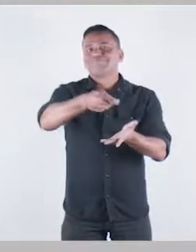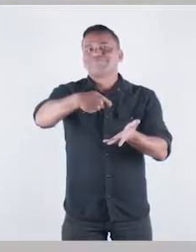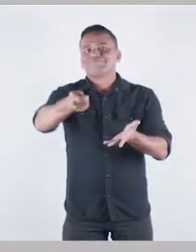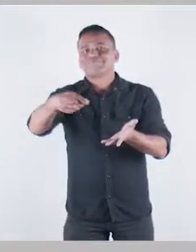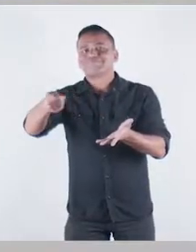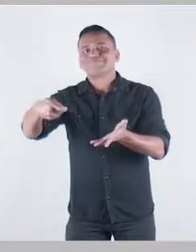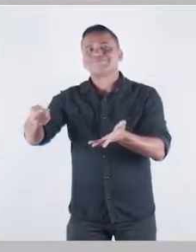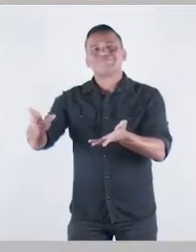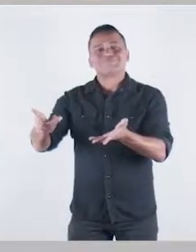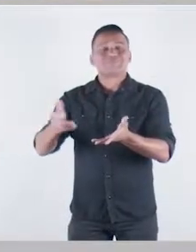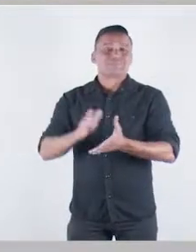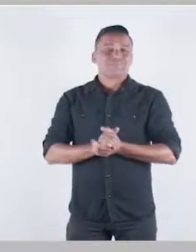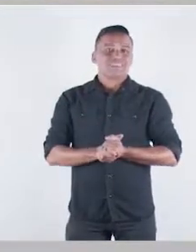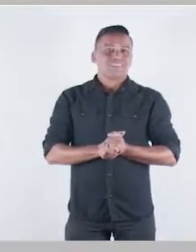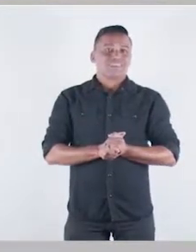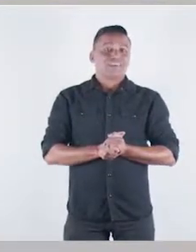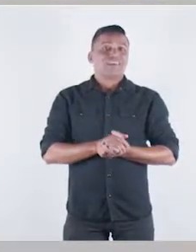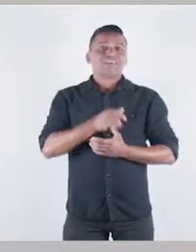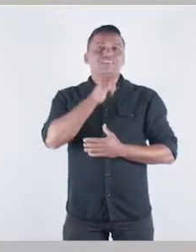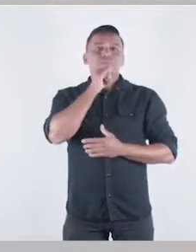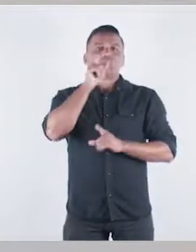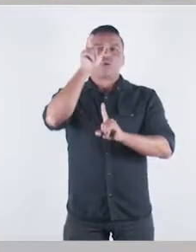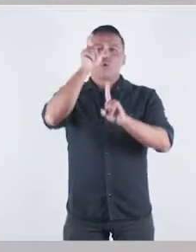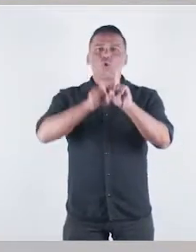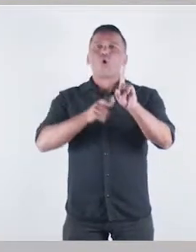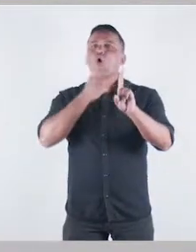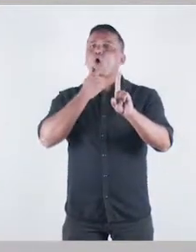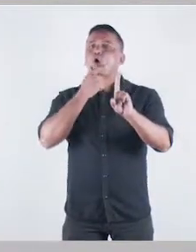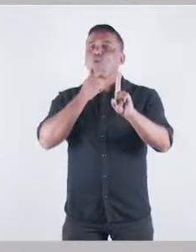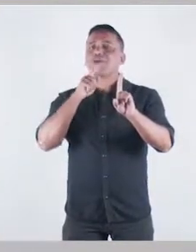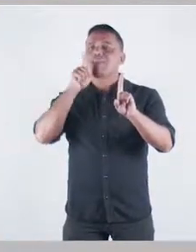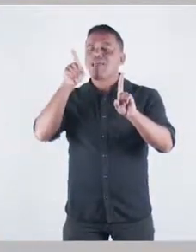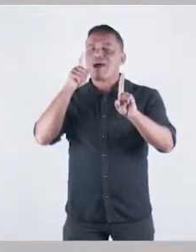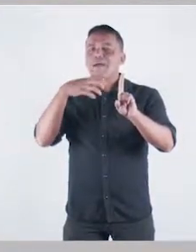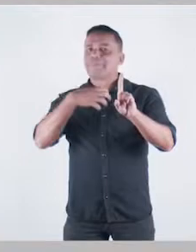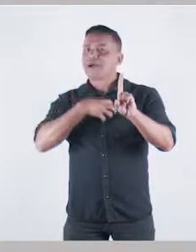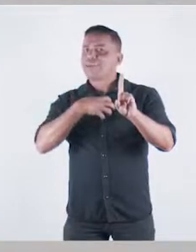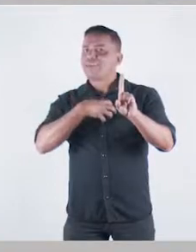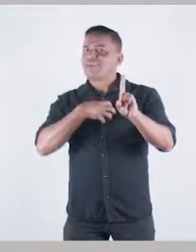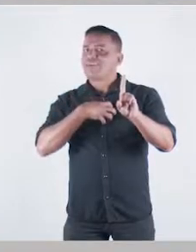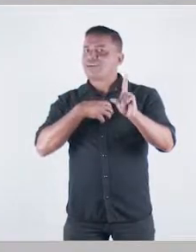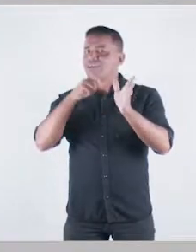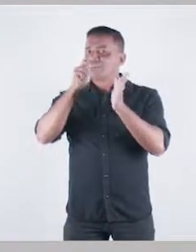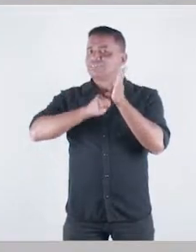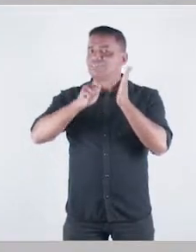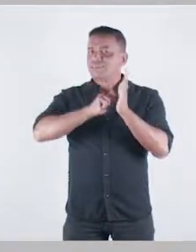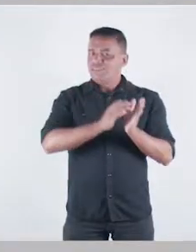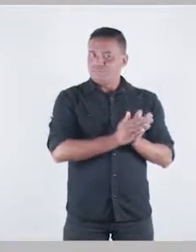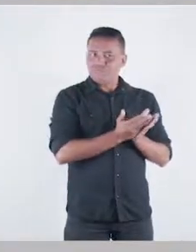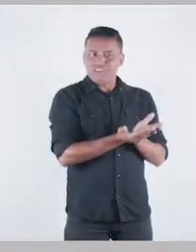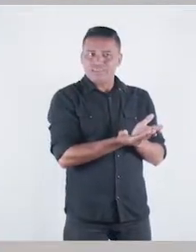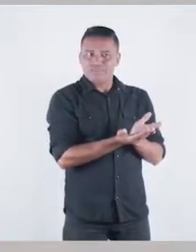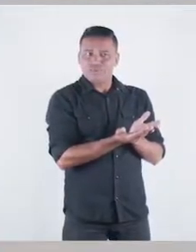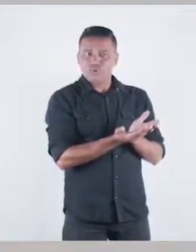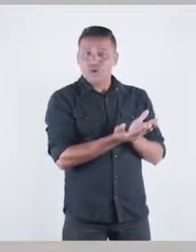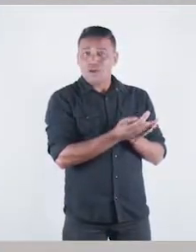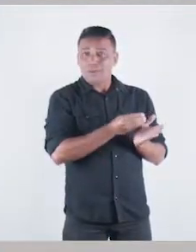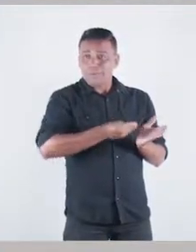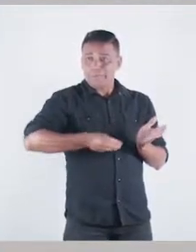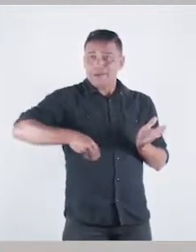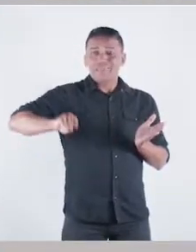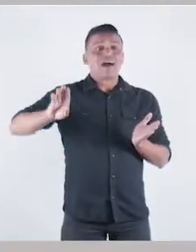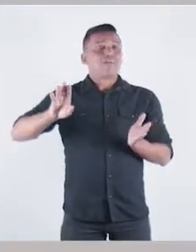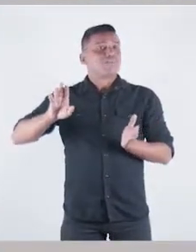sujeito lá da Bahia escrevia o livro, aí mandava para poetas do Rio de Janeiro, de Minas